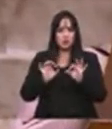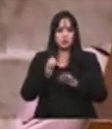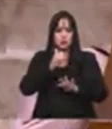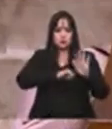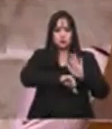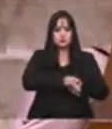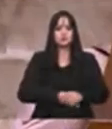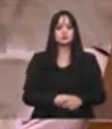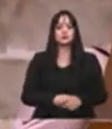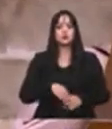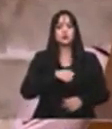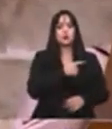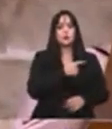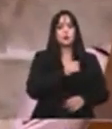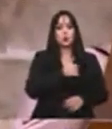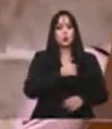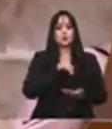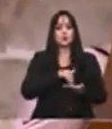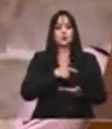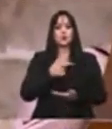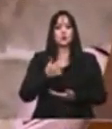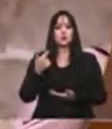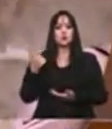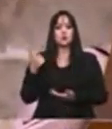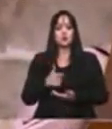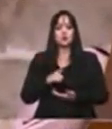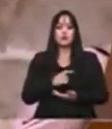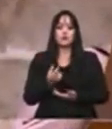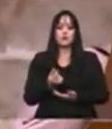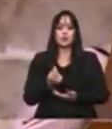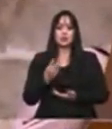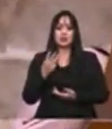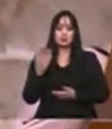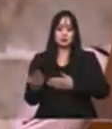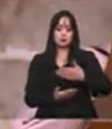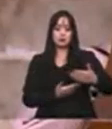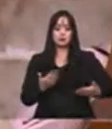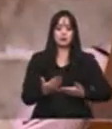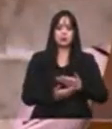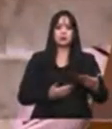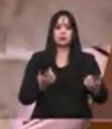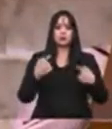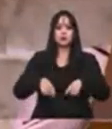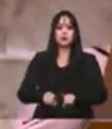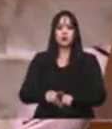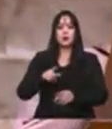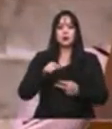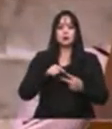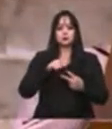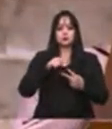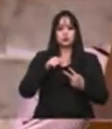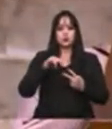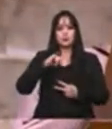entre 2011 e 2012. O valor foi objeto de 3 repasses de dinheiro entregues ao sócio Bergamaschi e João Muniz